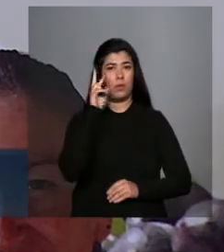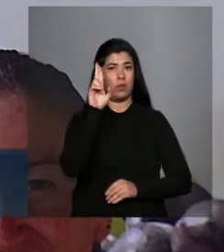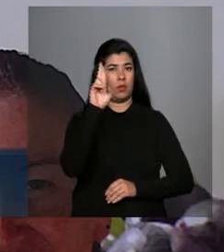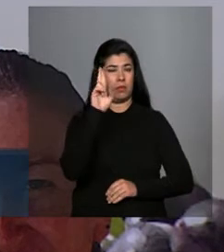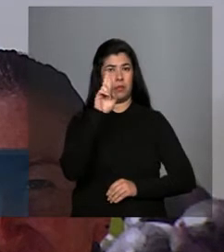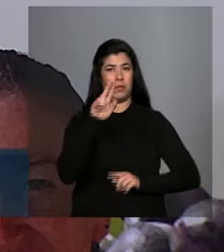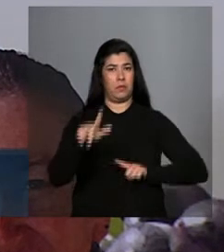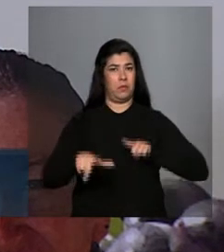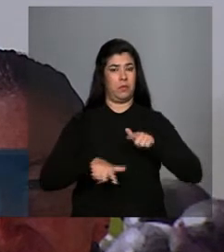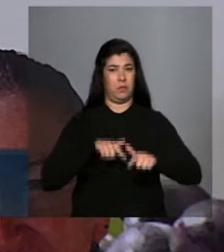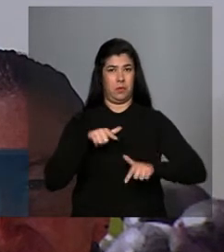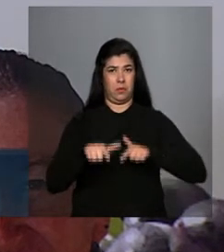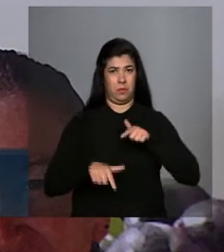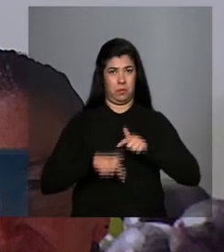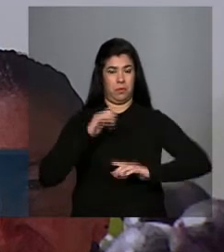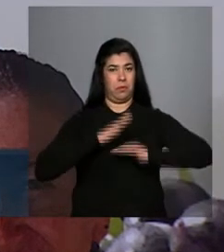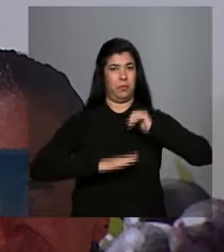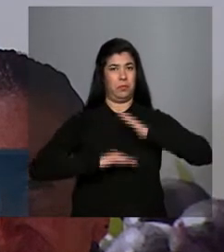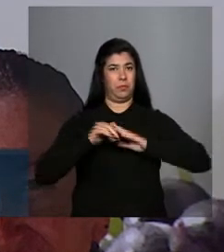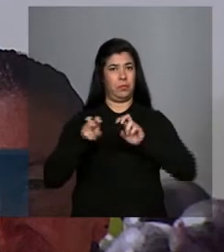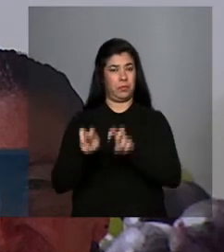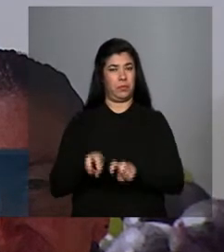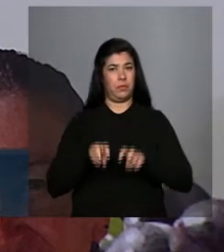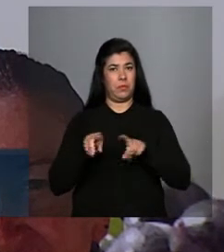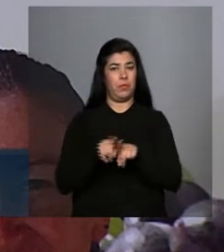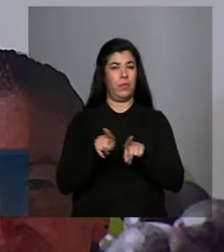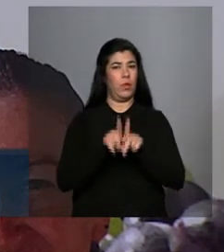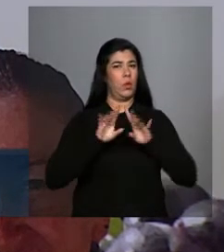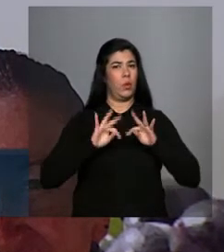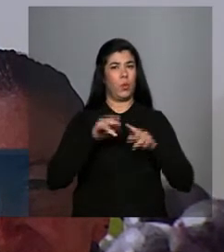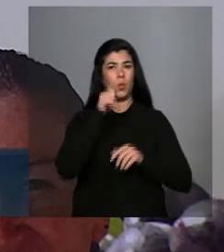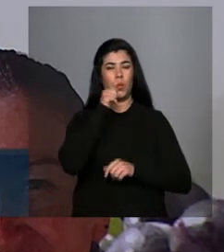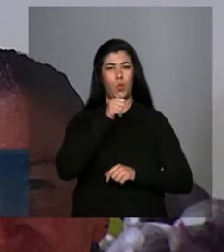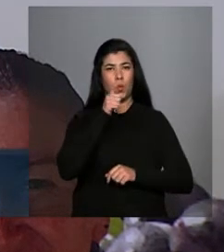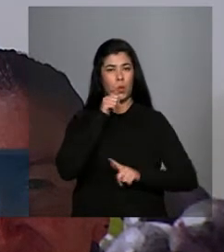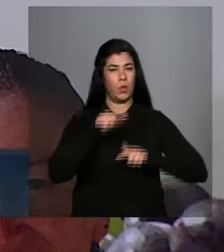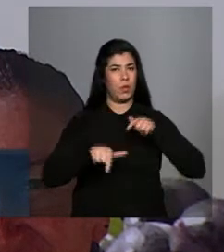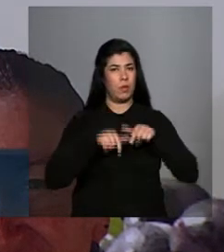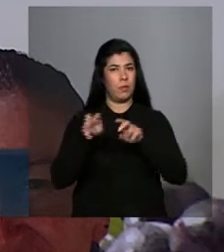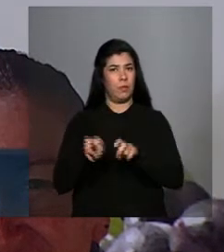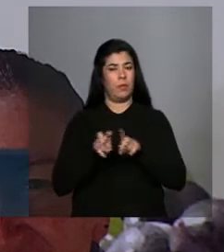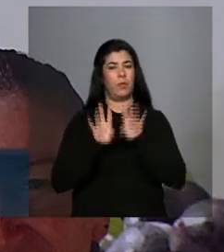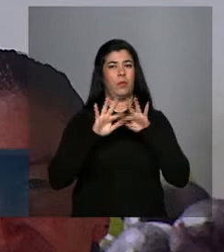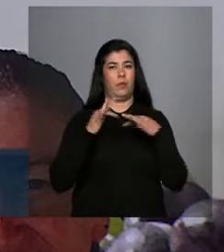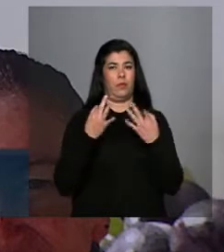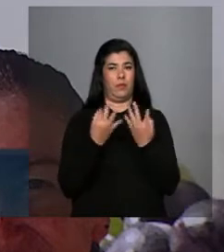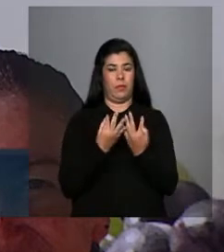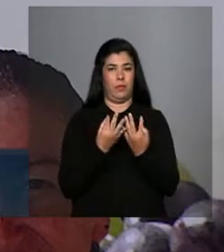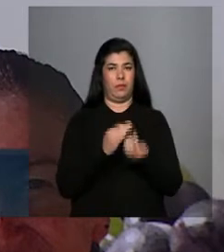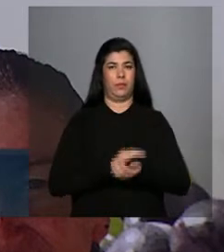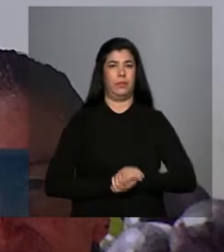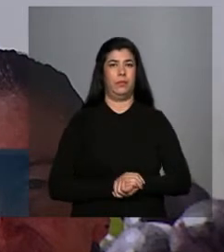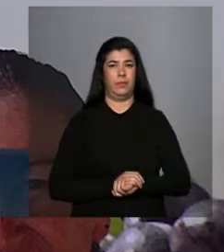trabalhadores, todos os agricultores, todas as trabalhadoras e agricultoras familiares.